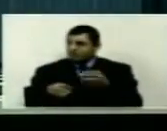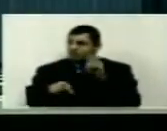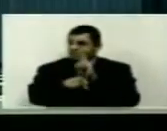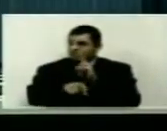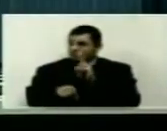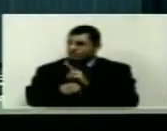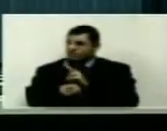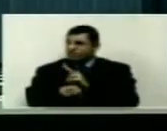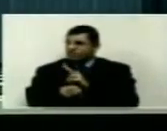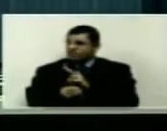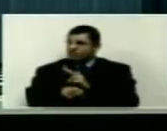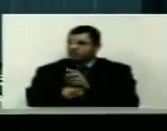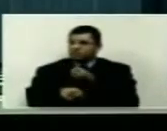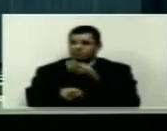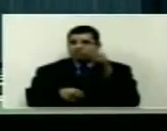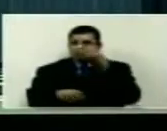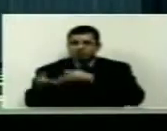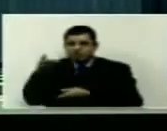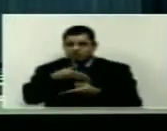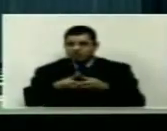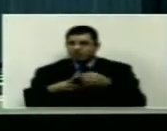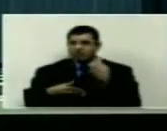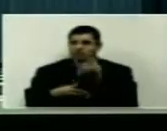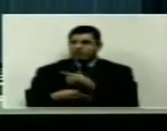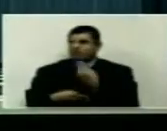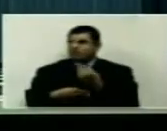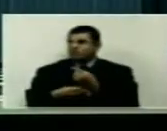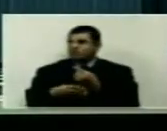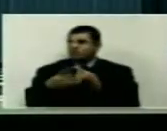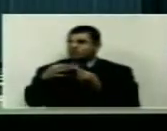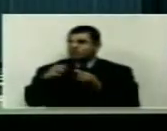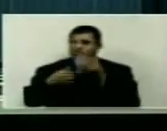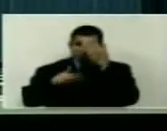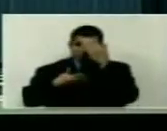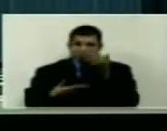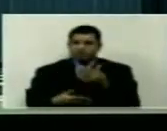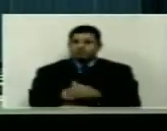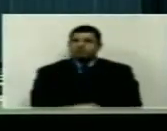alternativas econômicas vinculadas às nossas potencialidades. Muito obrigado, senhora presidente.